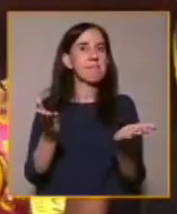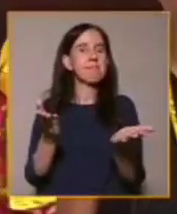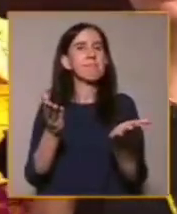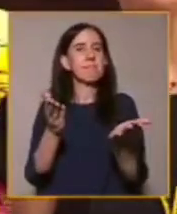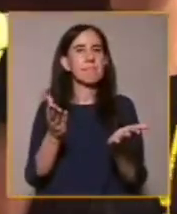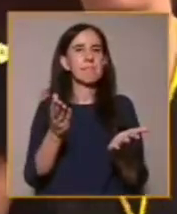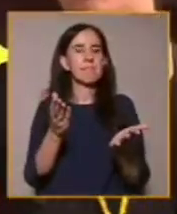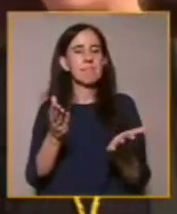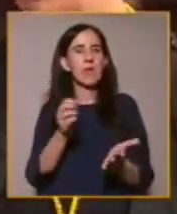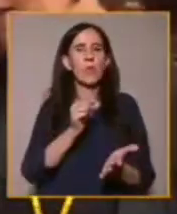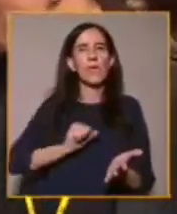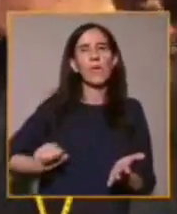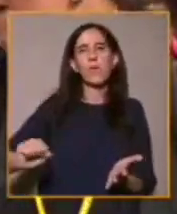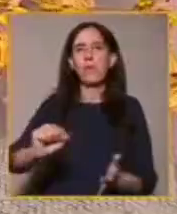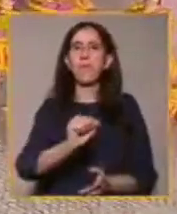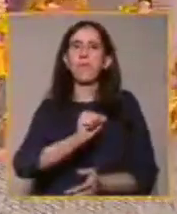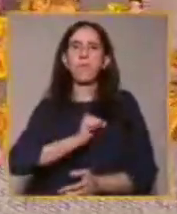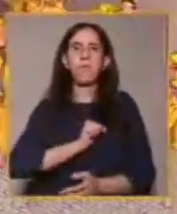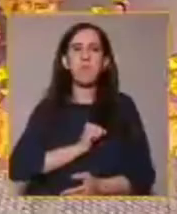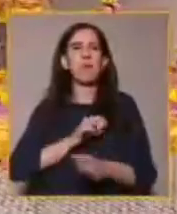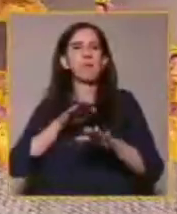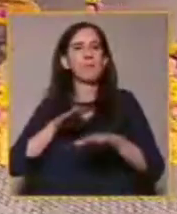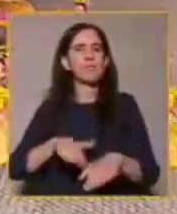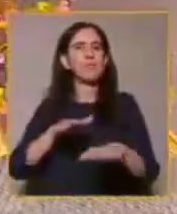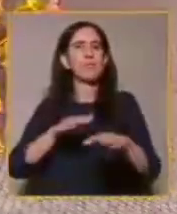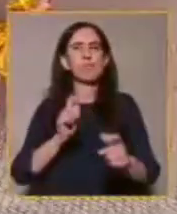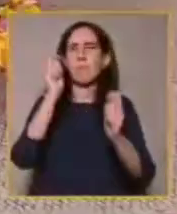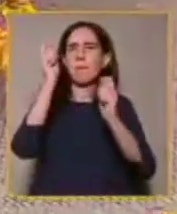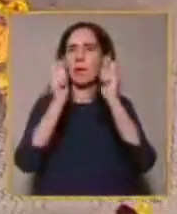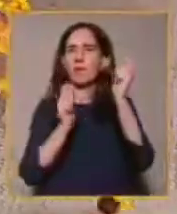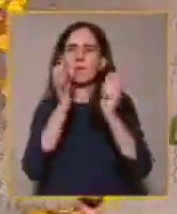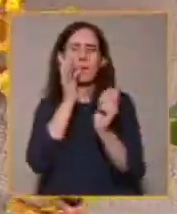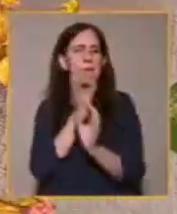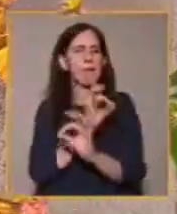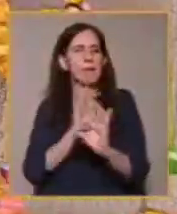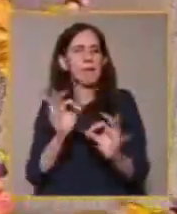minha marcha